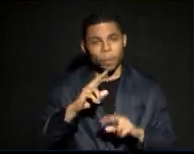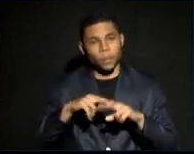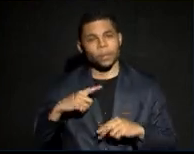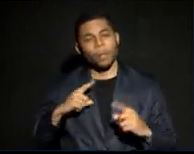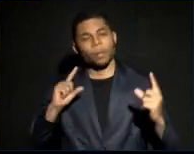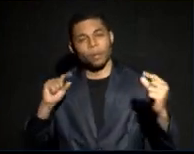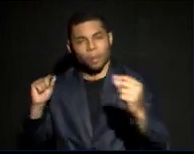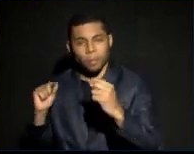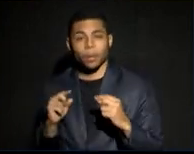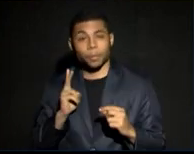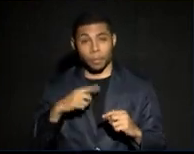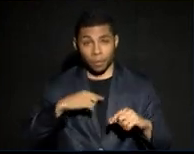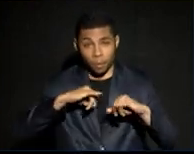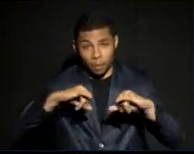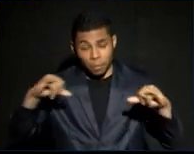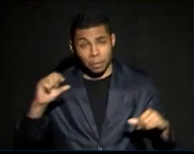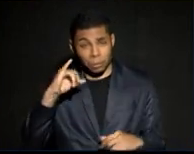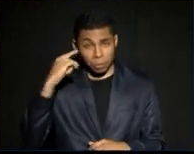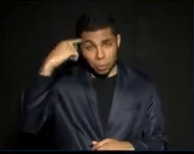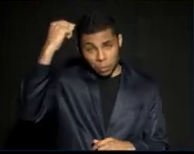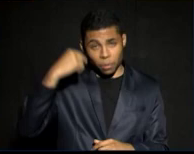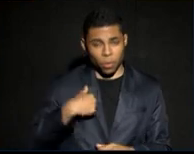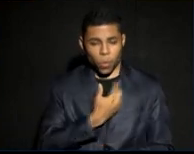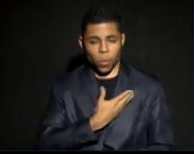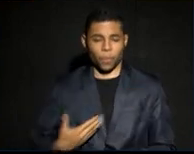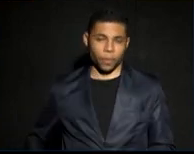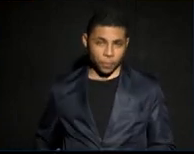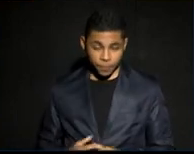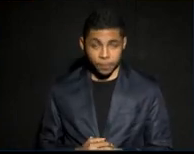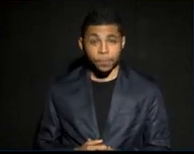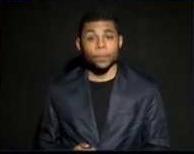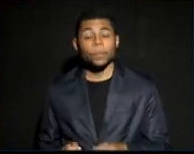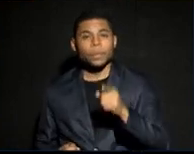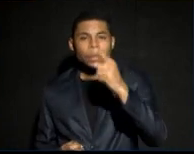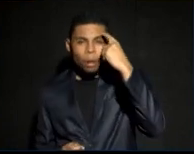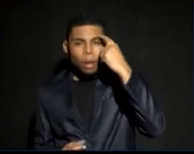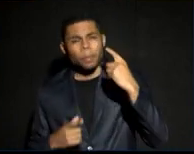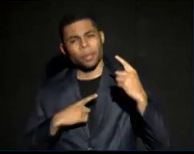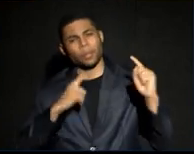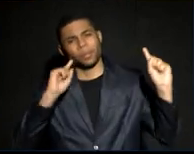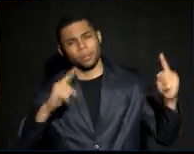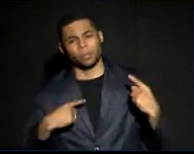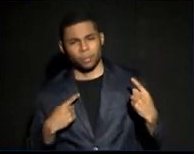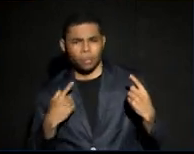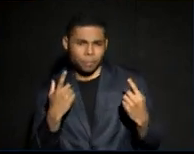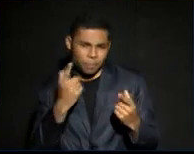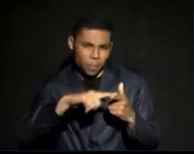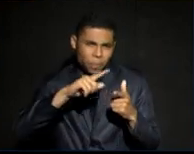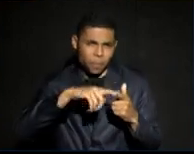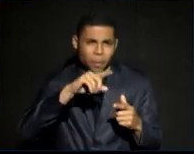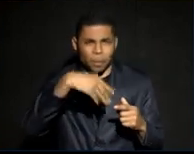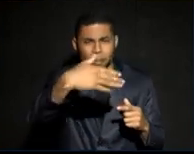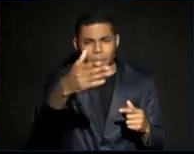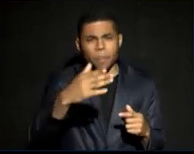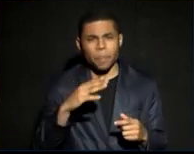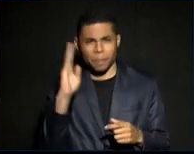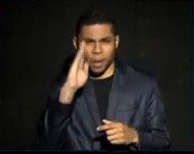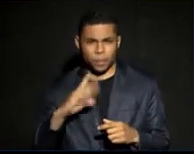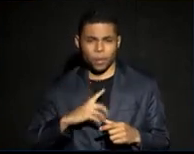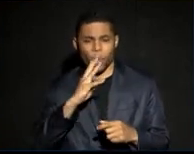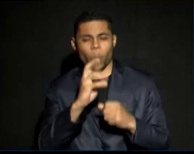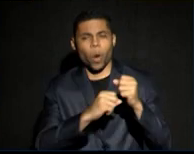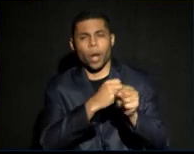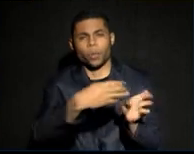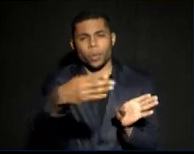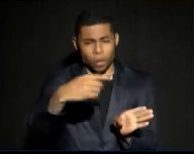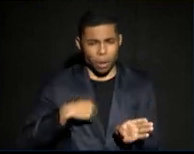todos os debates na campanha se foi escolhido o jogador vocês sabem os desafios que são que o Brasil tem nos próximos quatro anos eu